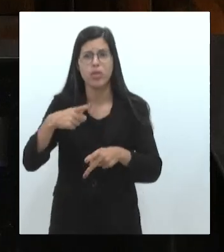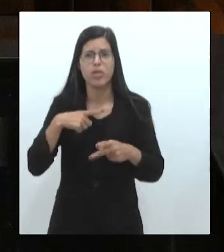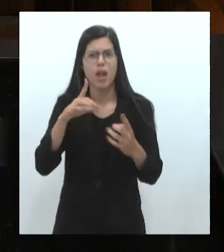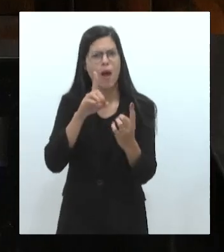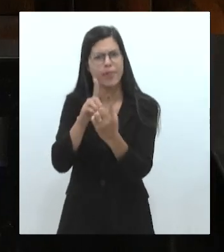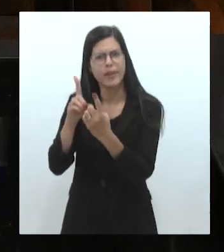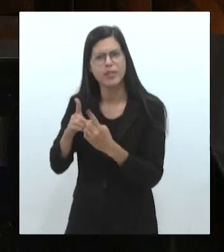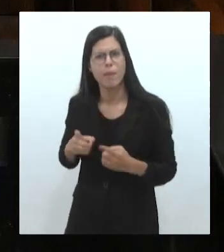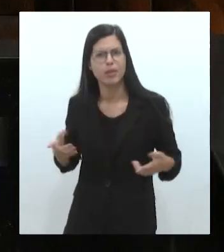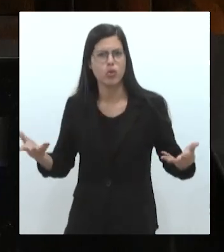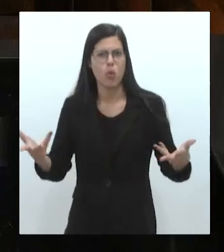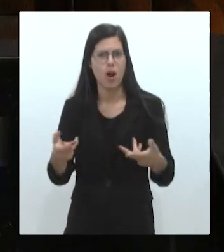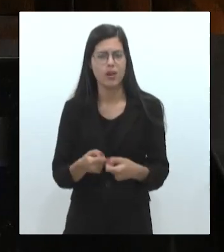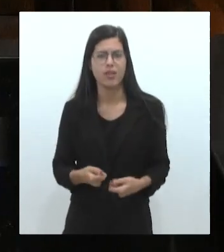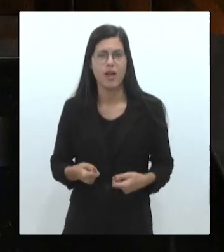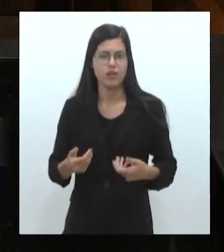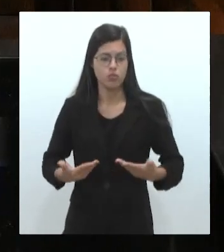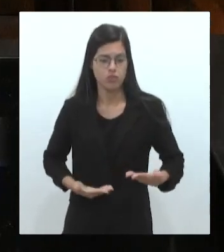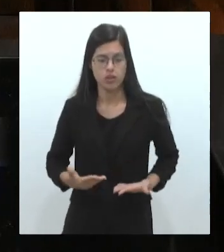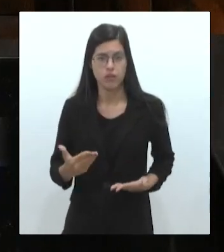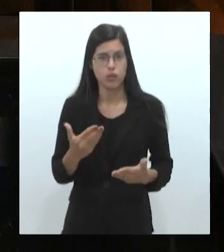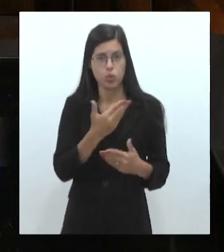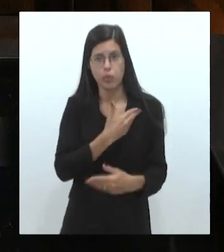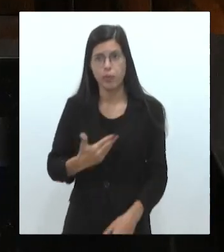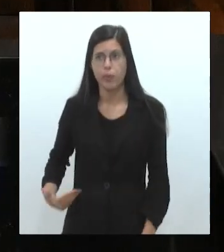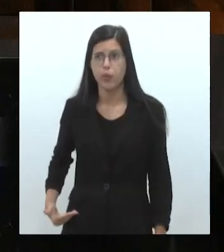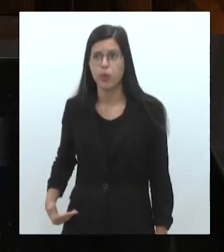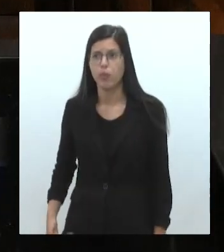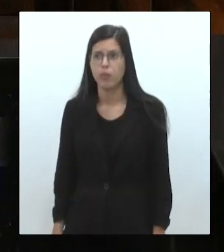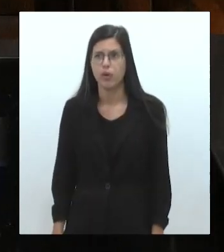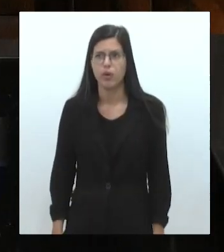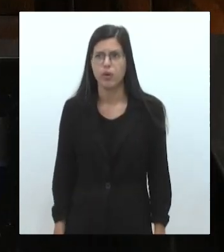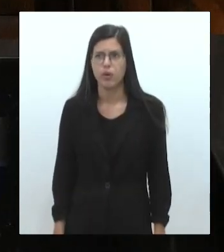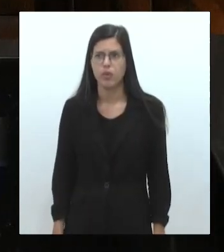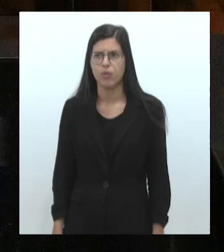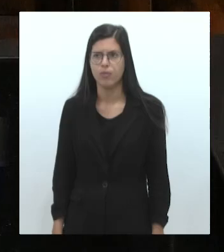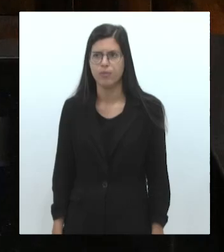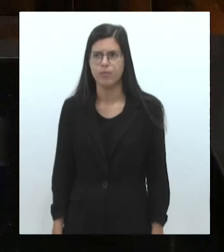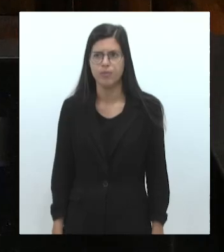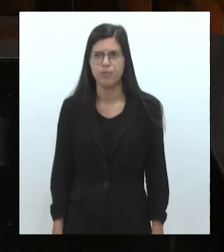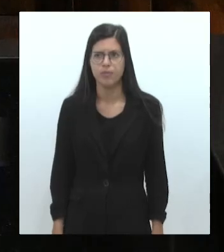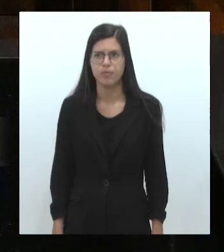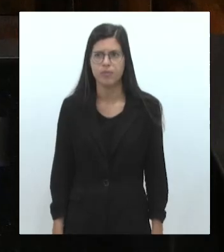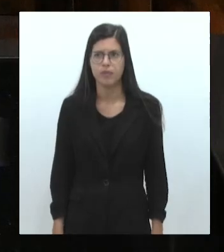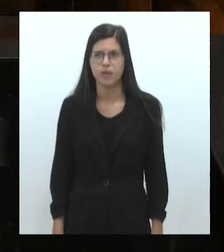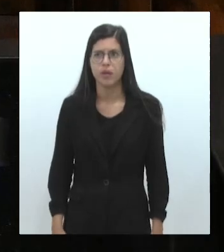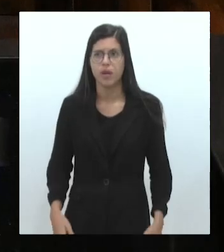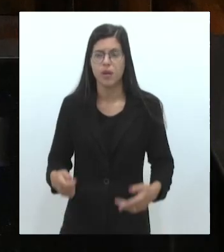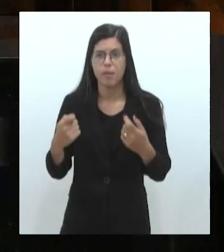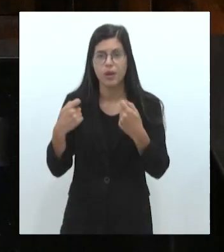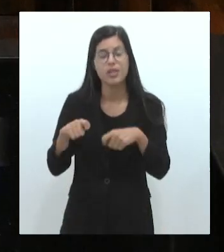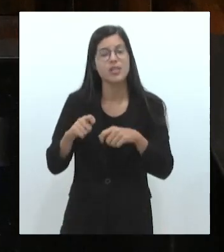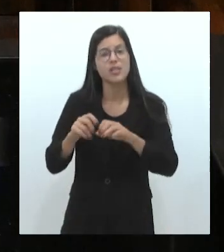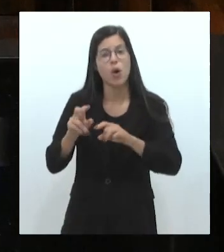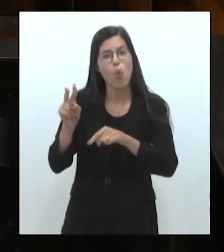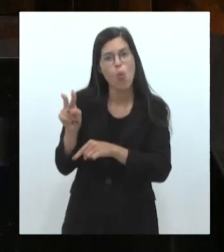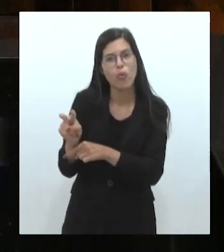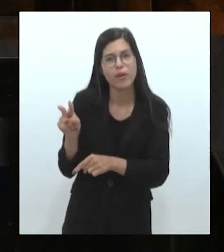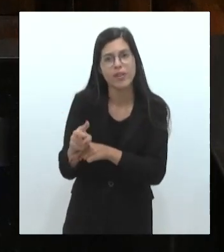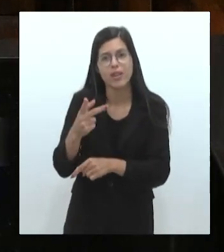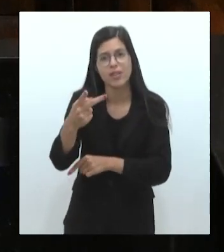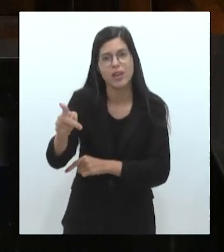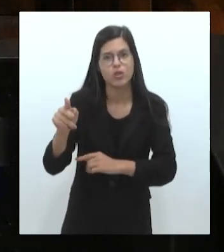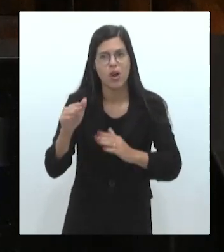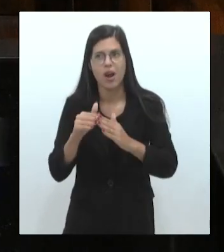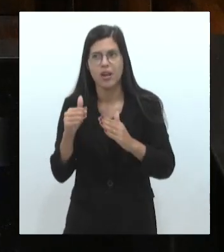excelência nos serviços públicos mal prestados pela prefeitura. Tome conta da sua casa, para não acontecer o